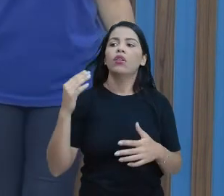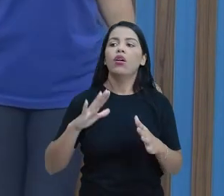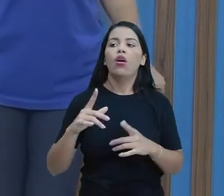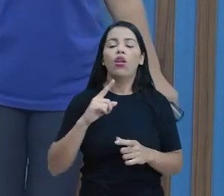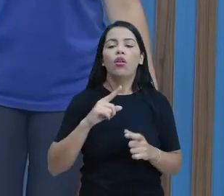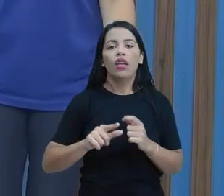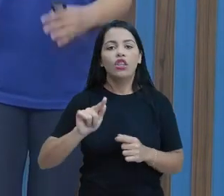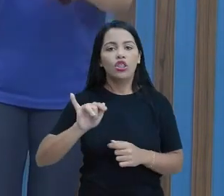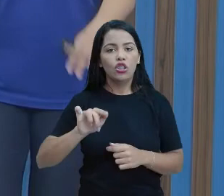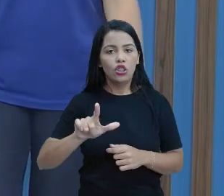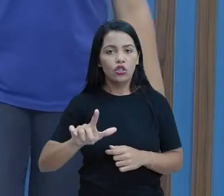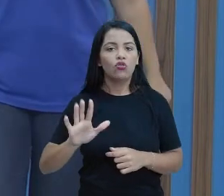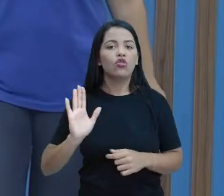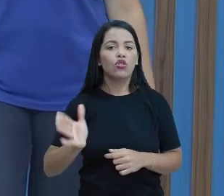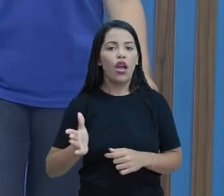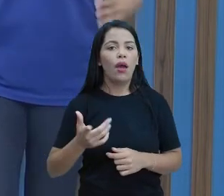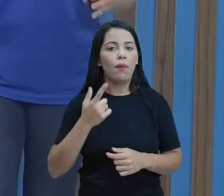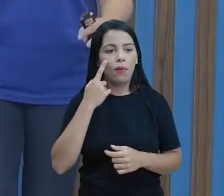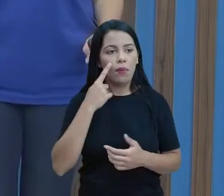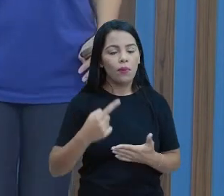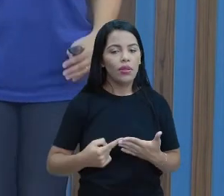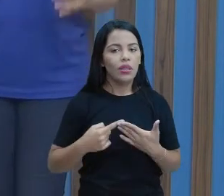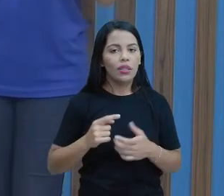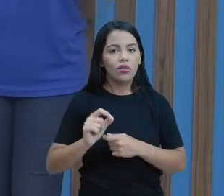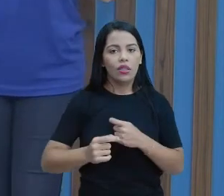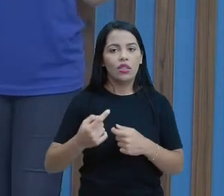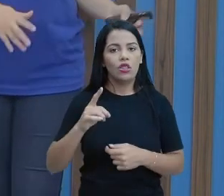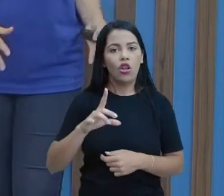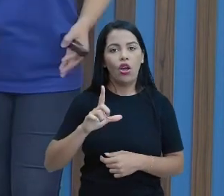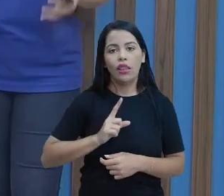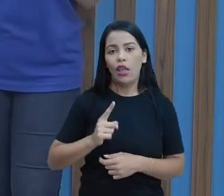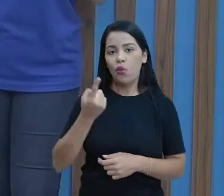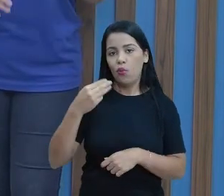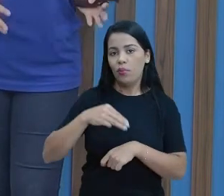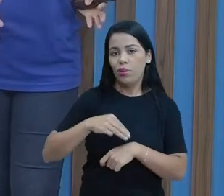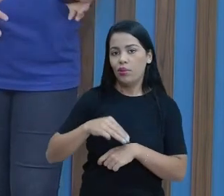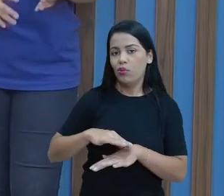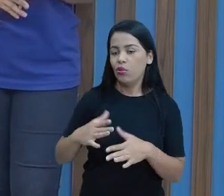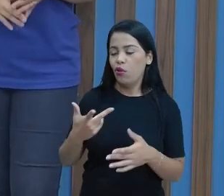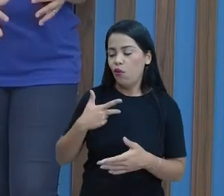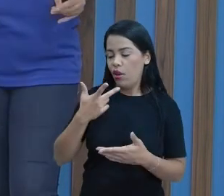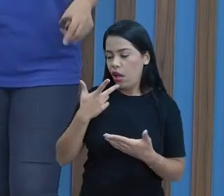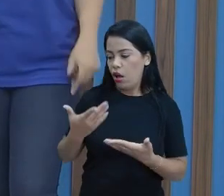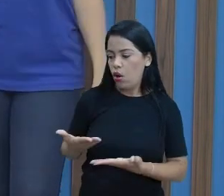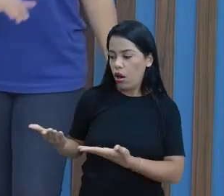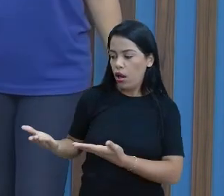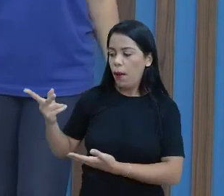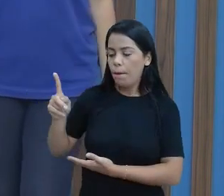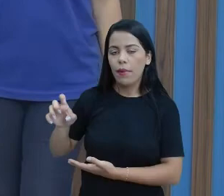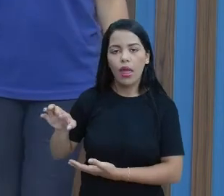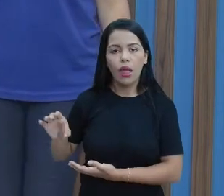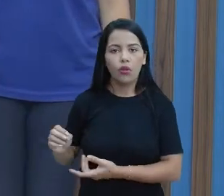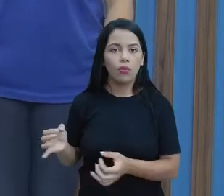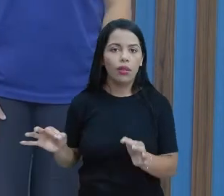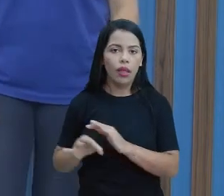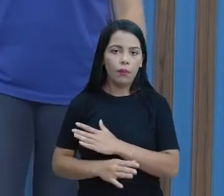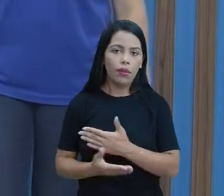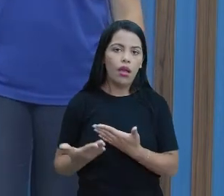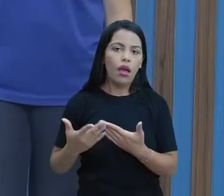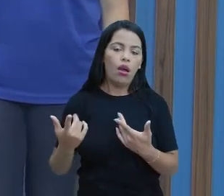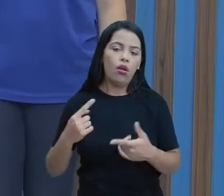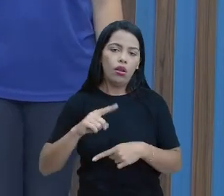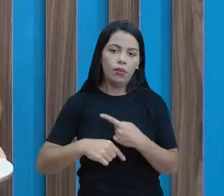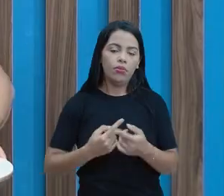1 minuto. Eu vou usar esse minuto rapidinho para o professor Pedro se despedir, fazer os comentários finais, e aí a gente encerra a aula por hoje, tá